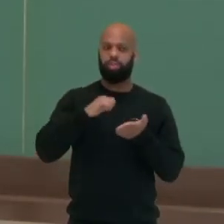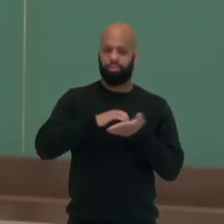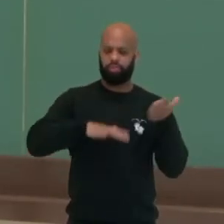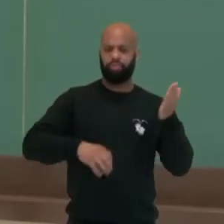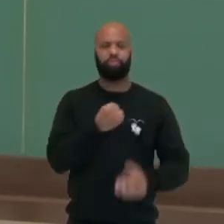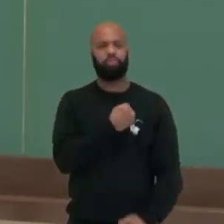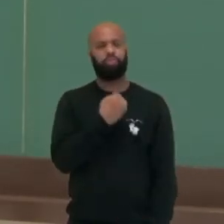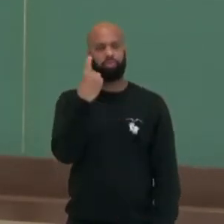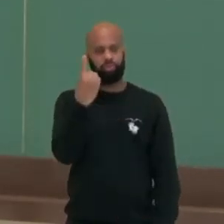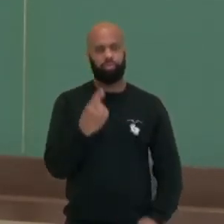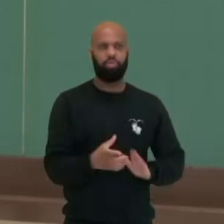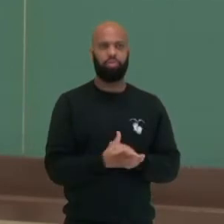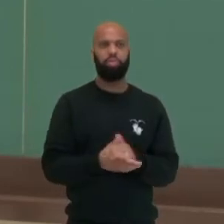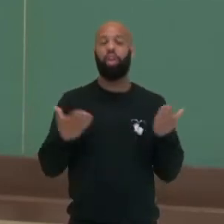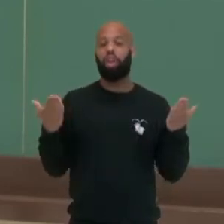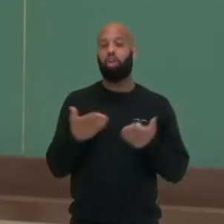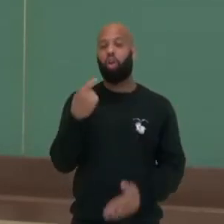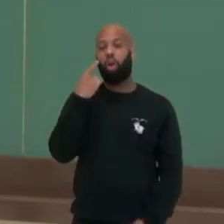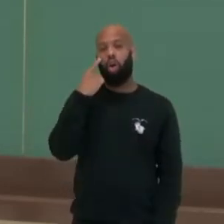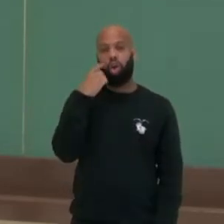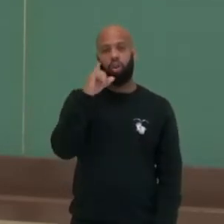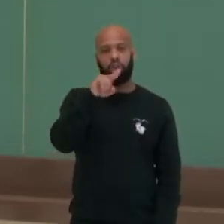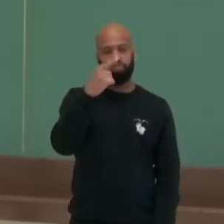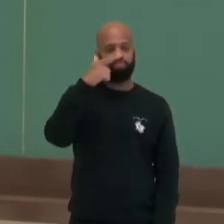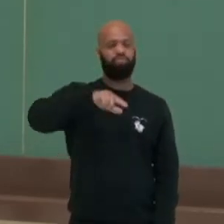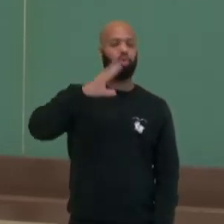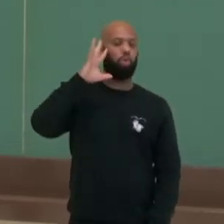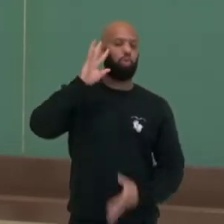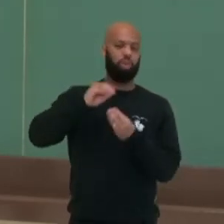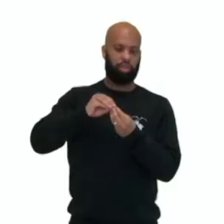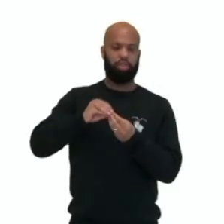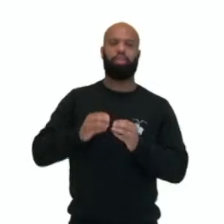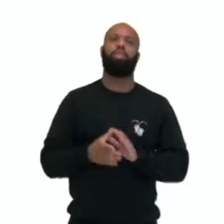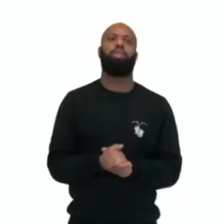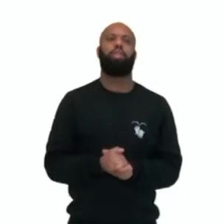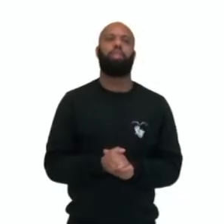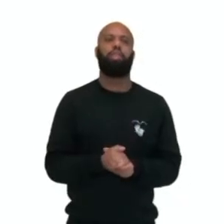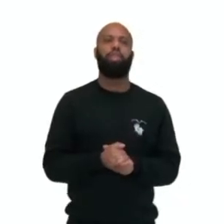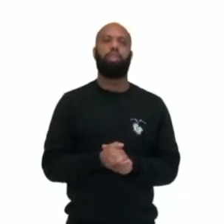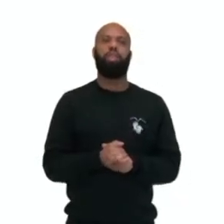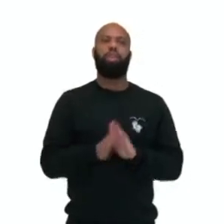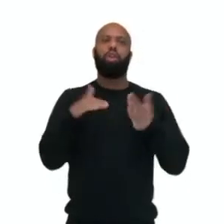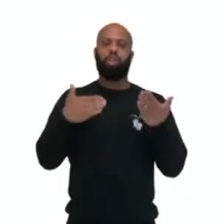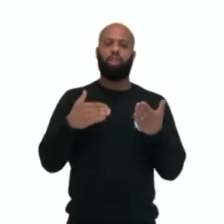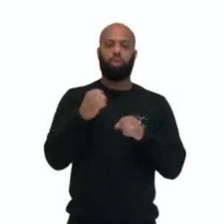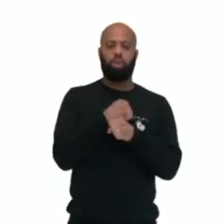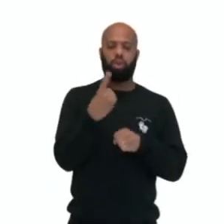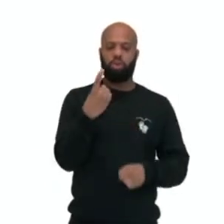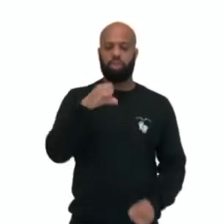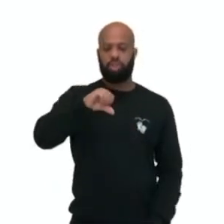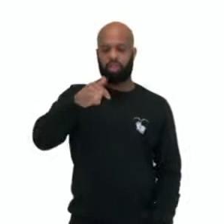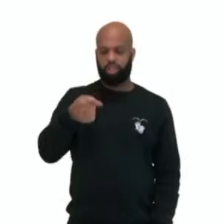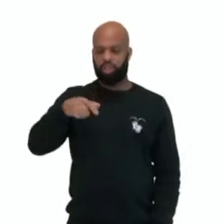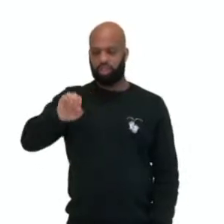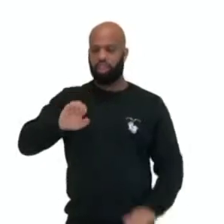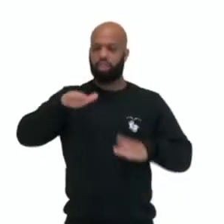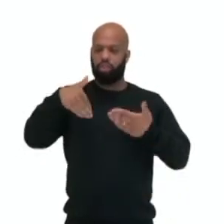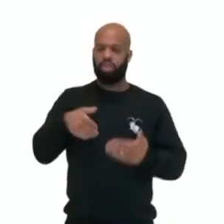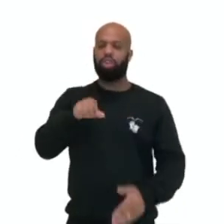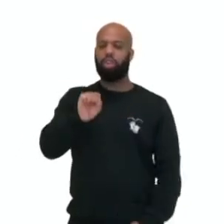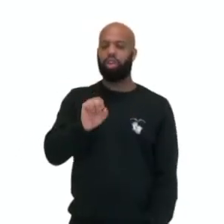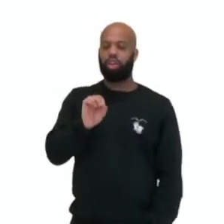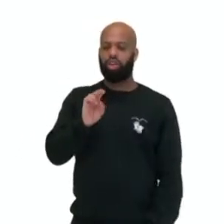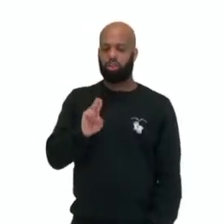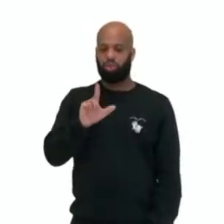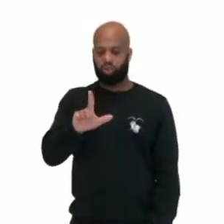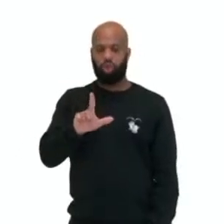Primeira atividade, então. Vamos ver se você entendeu um pouquinho sobre isso que a gente conversou. Na década de 70, o soul passa a ser a